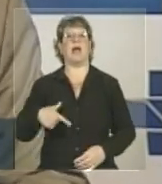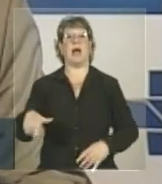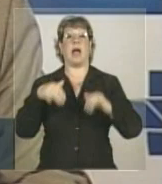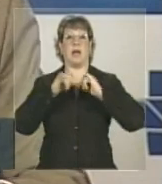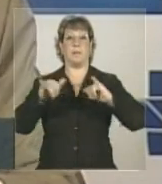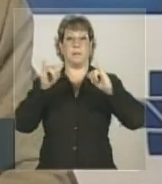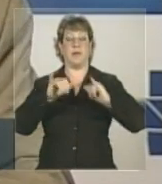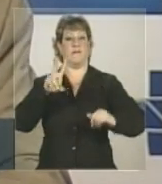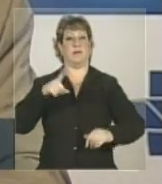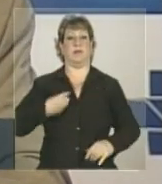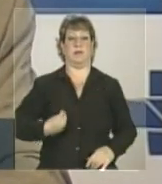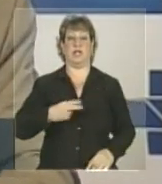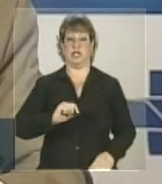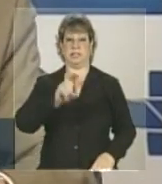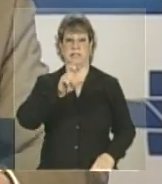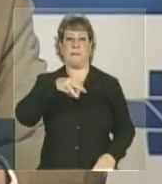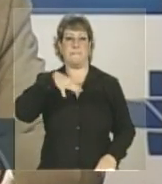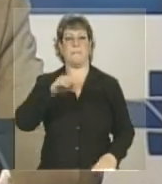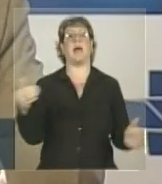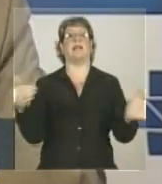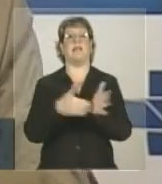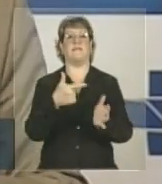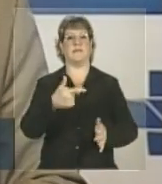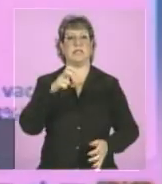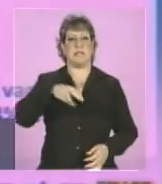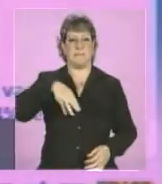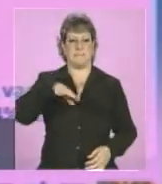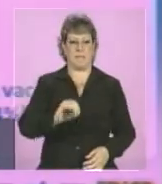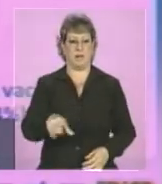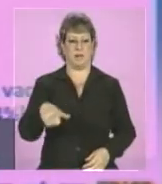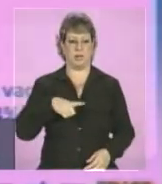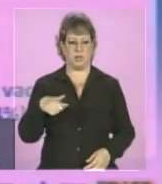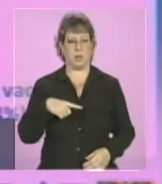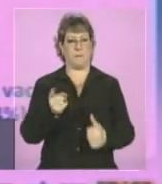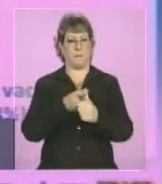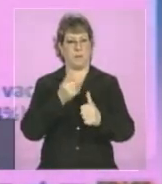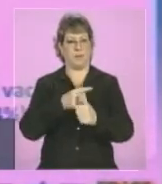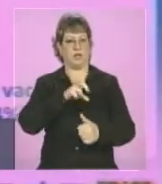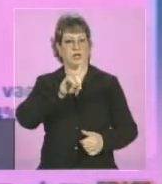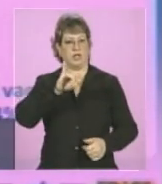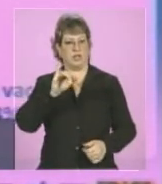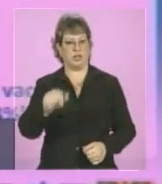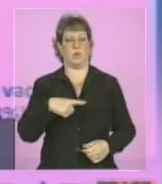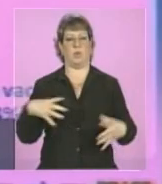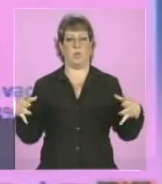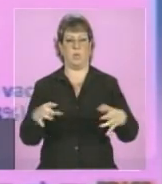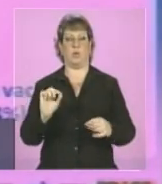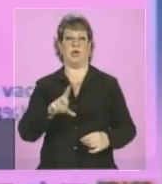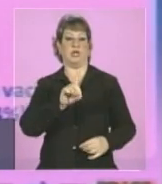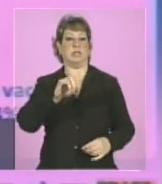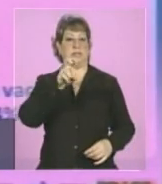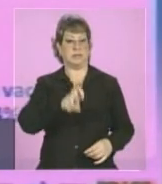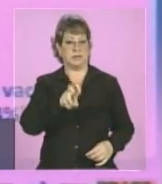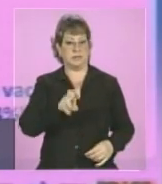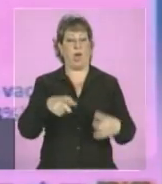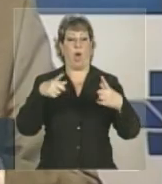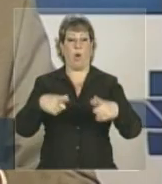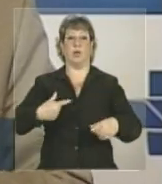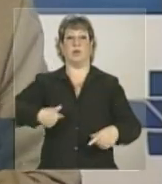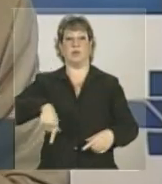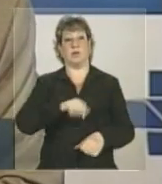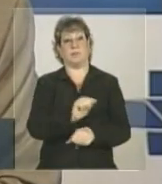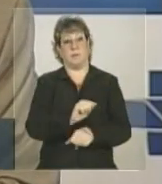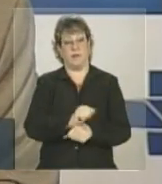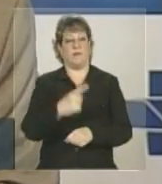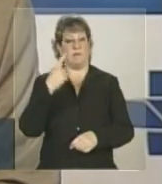campanha vai ser realizada de 5 a 25 de maio, né? A gente tem um primeiro dia, que é um dia de mobilização, que é o dia 5, né, onde a gente espera assim, um